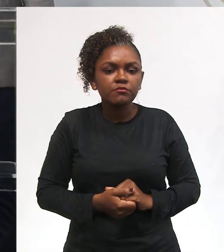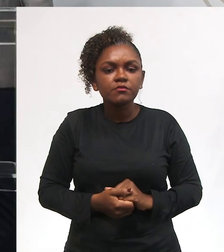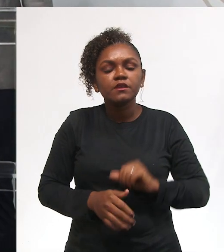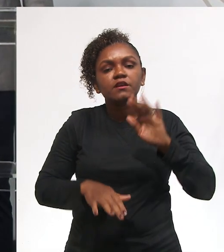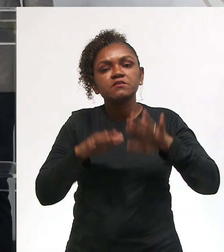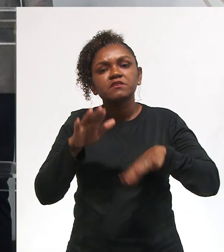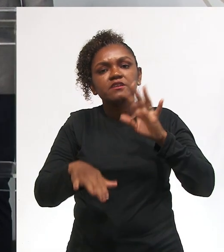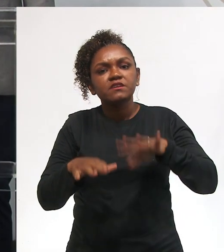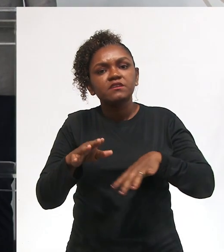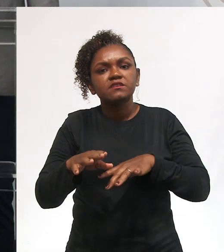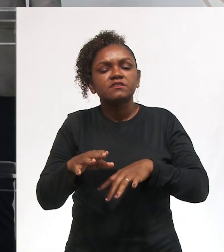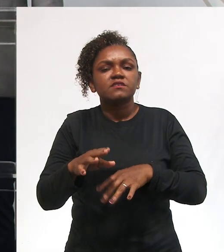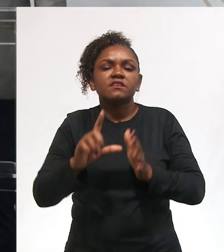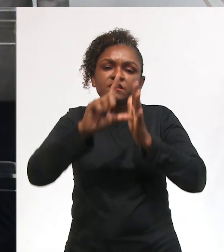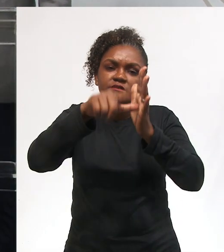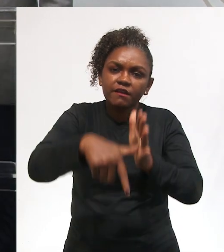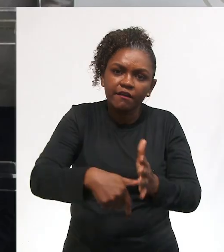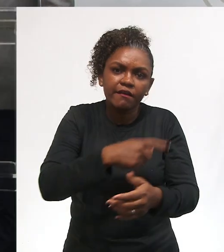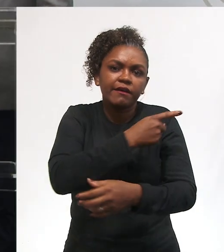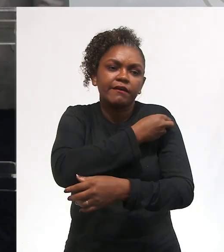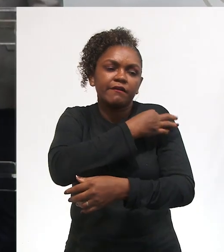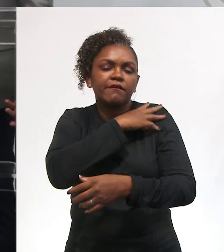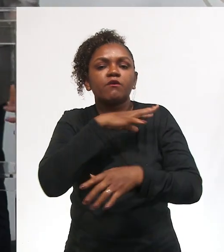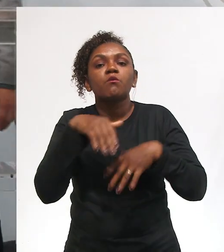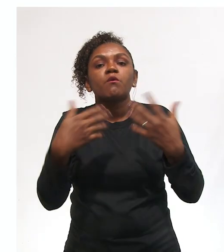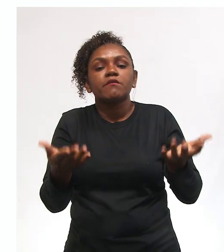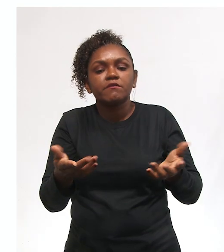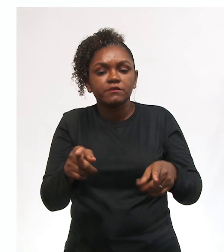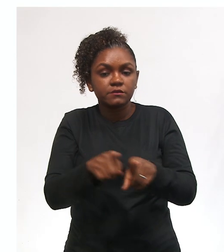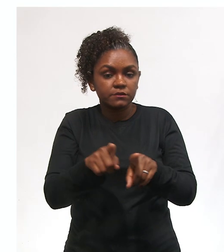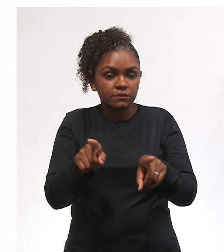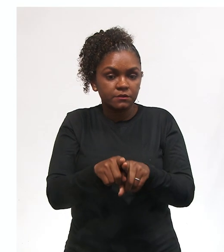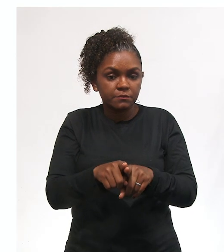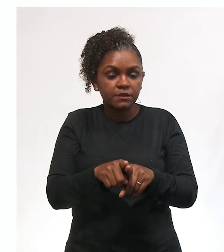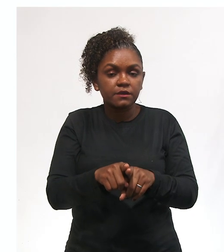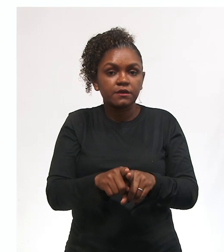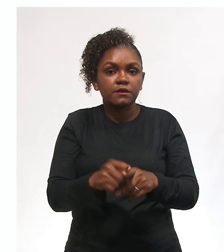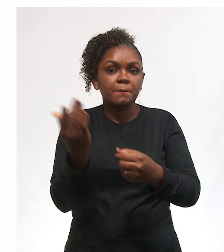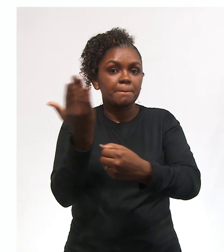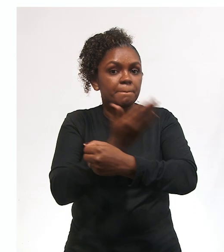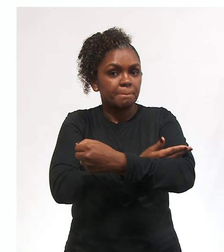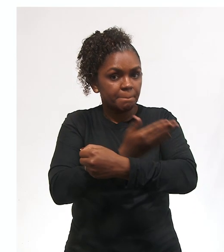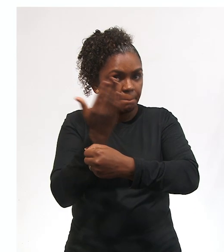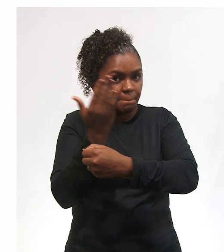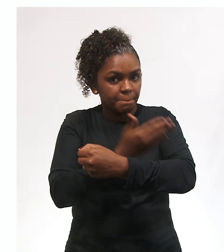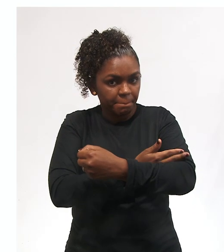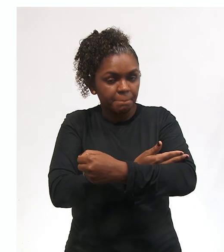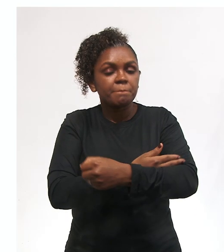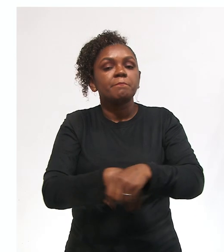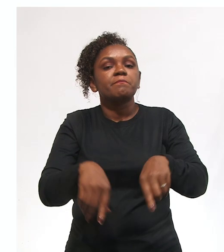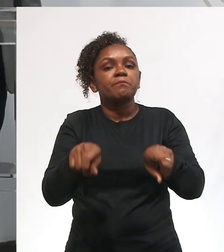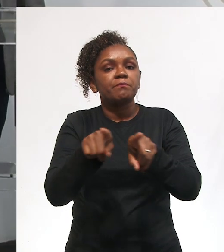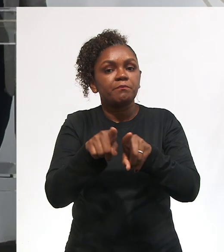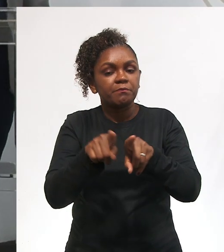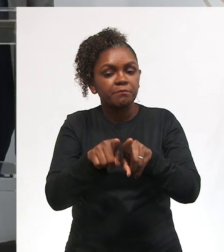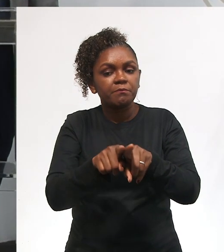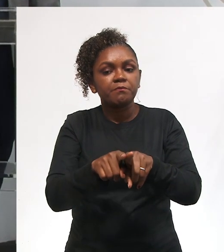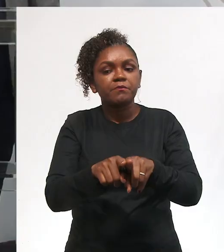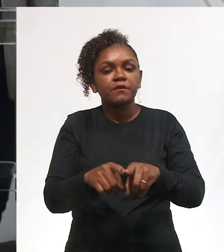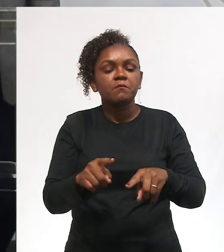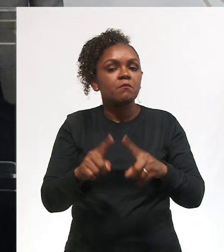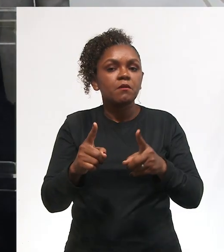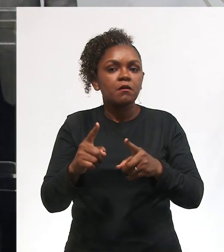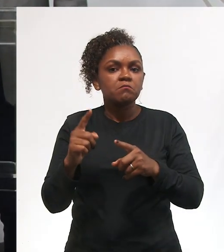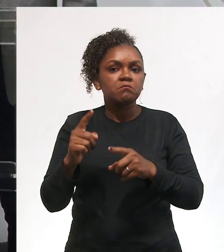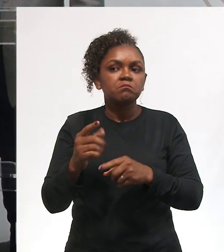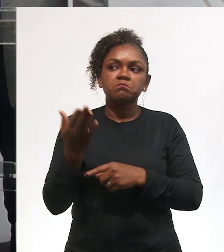séries atrasadas, né? Então é importante a observação. E outra coisa, portfólio, né? Uma coisa que não é tão antiga